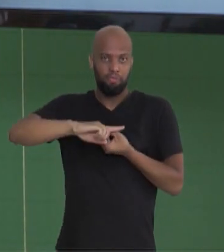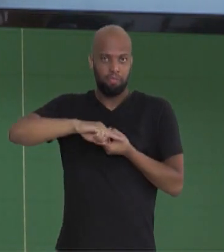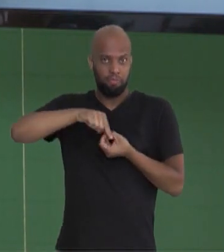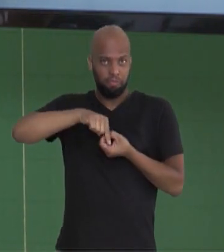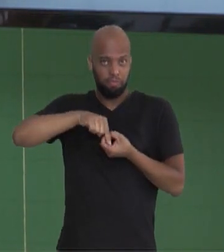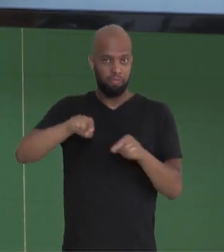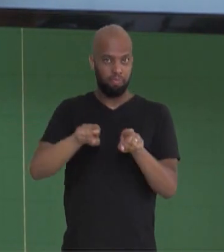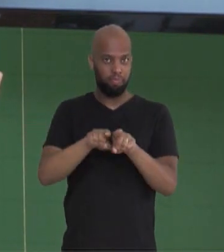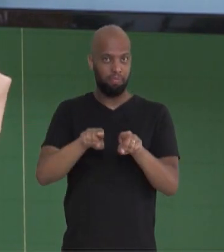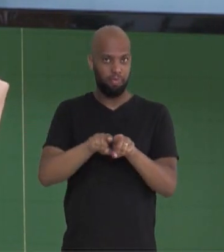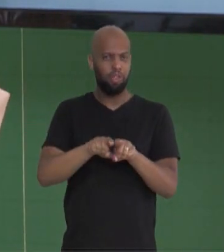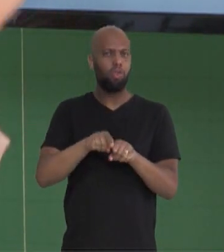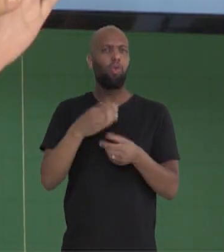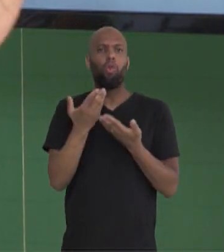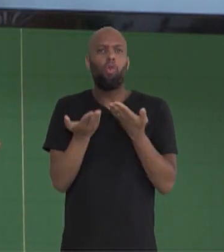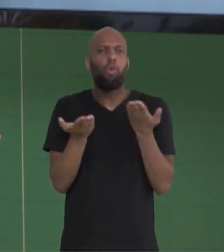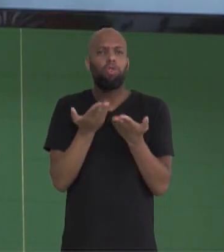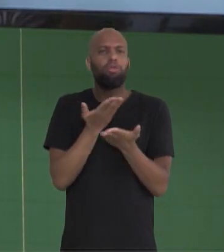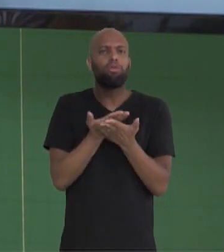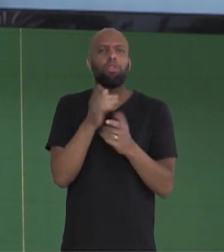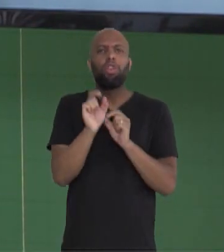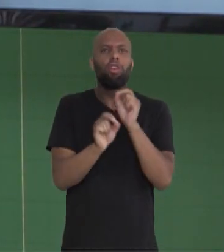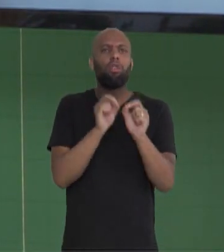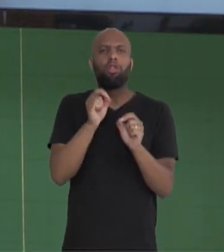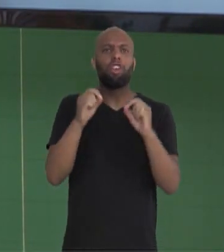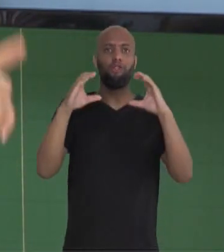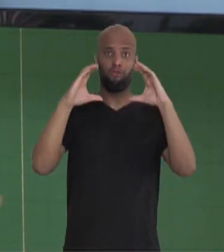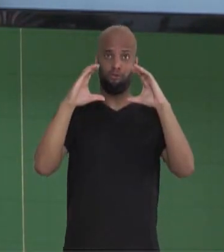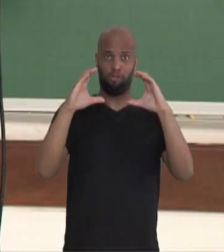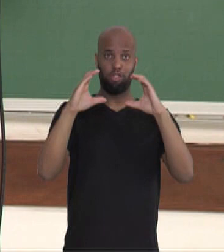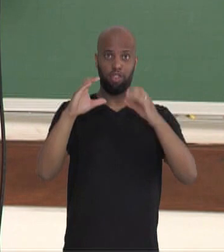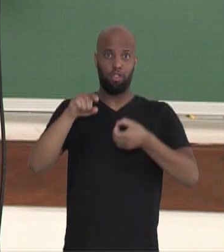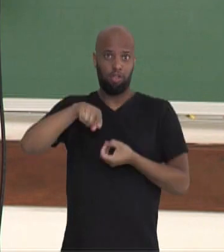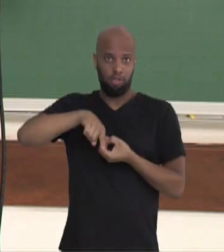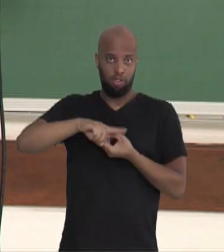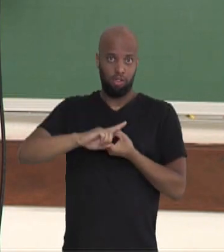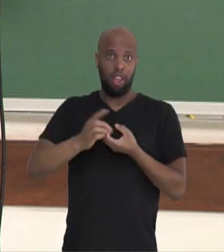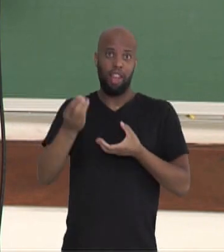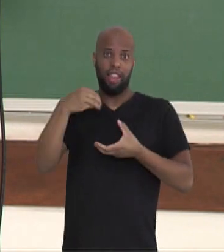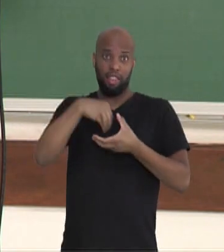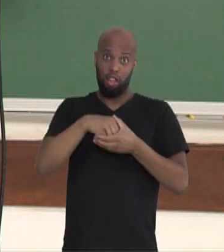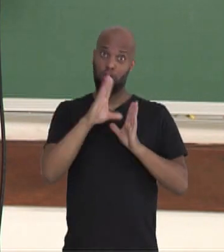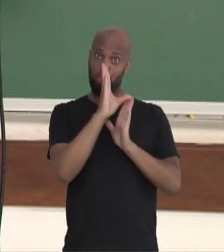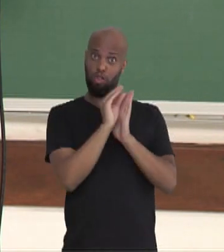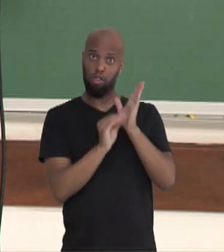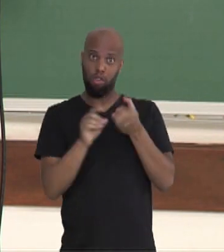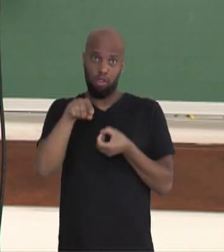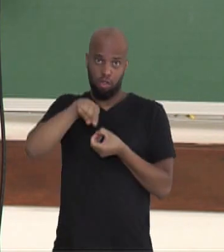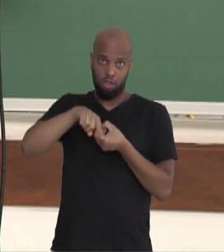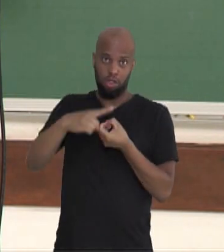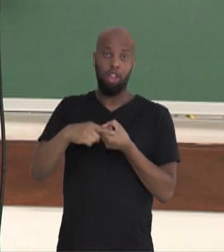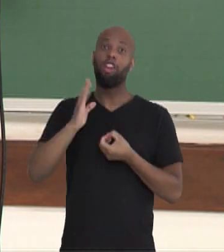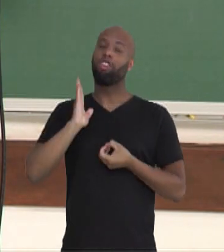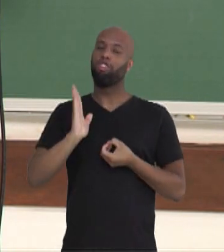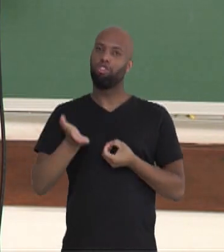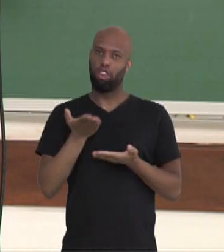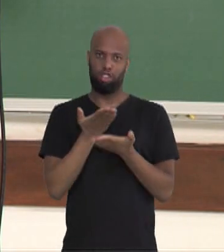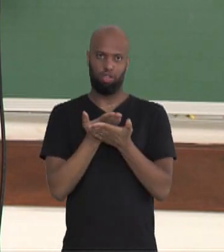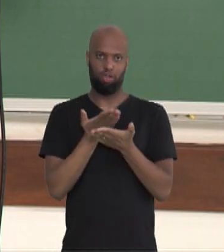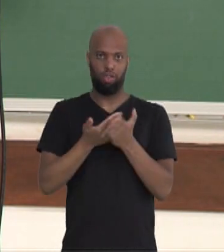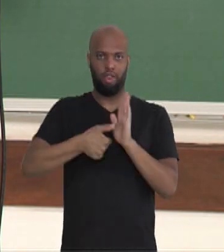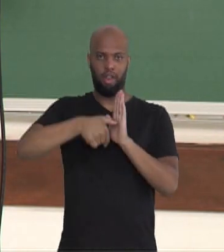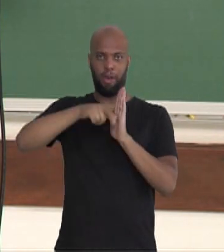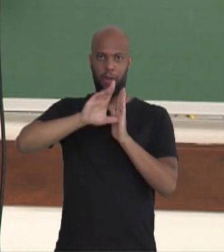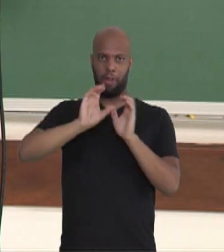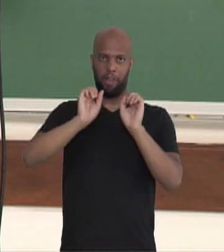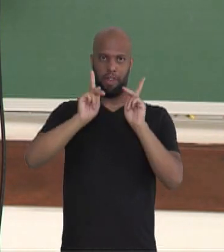gente vai ver um pouquinho das funções trigonométricas dentro da circunferência trigonométrica que a gente já vem estudando.